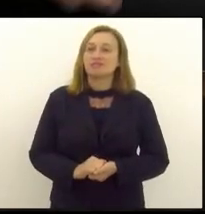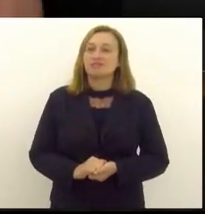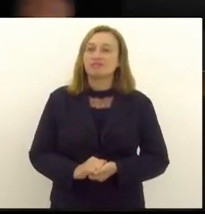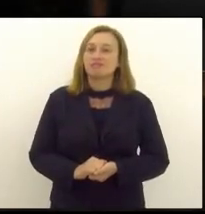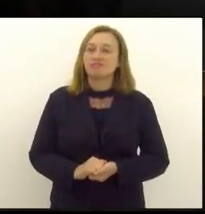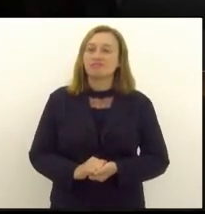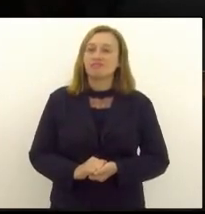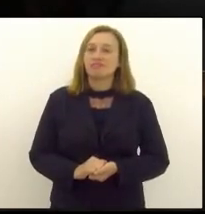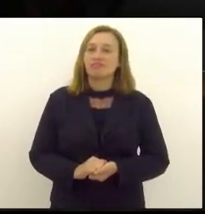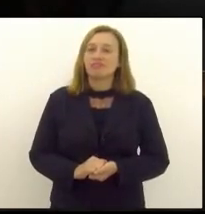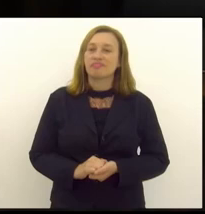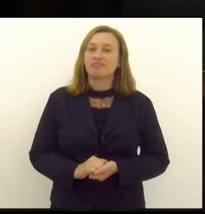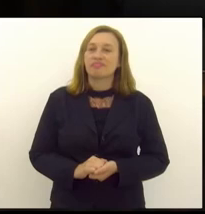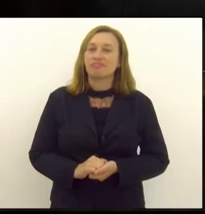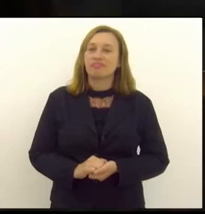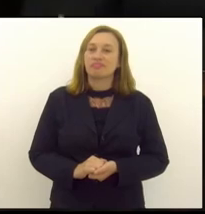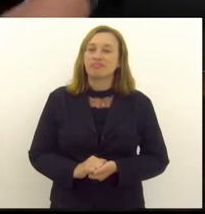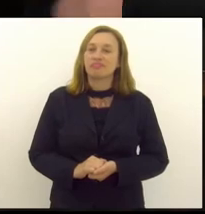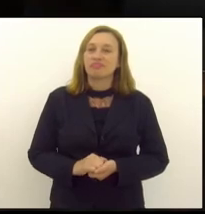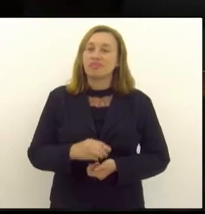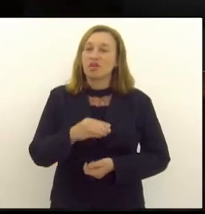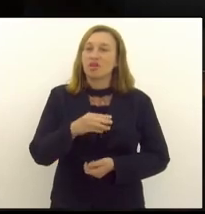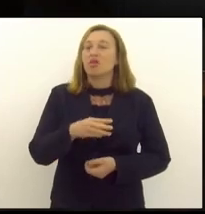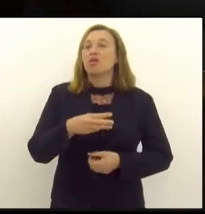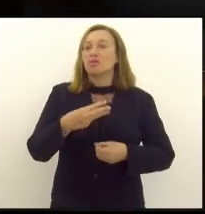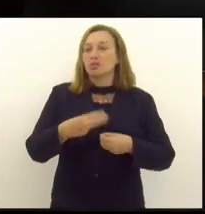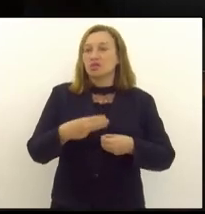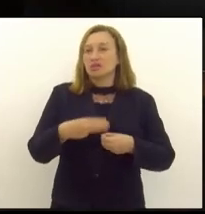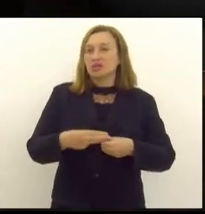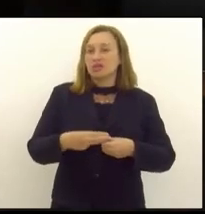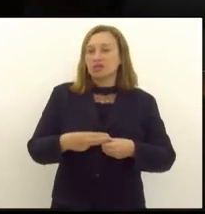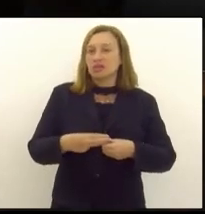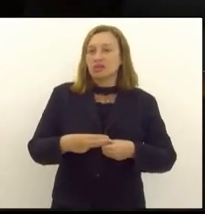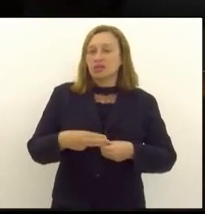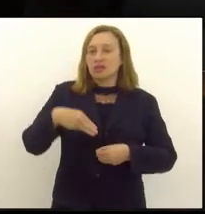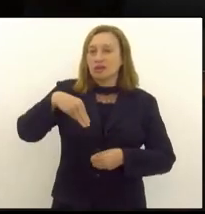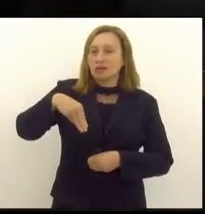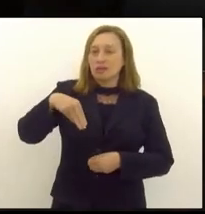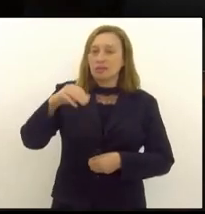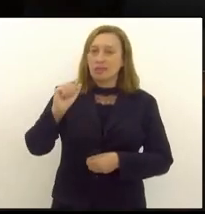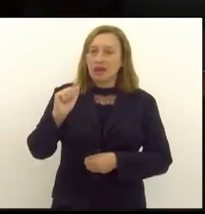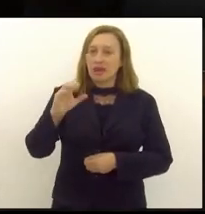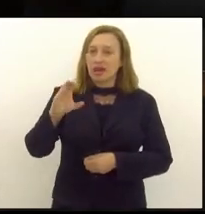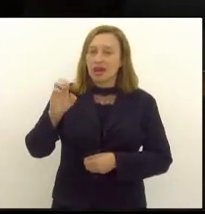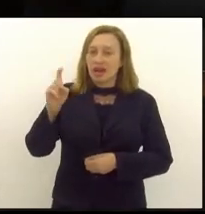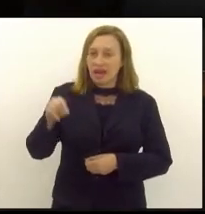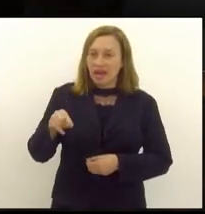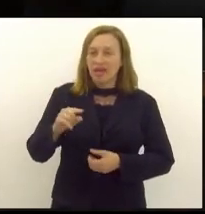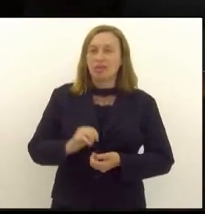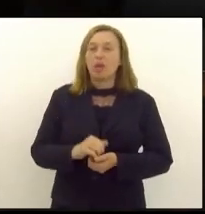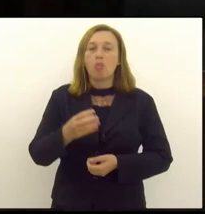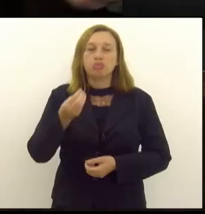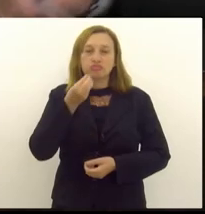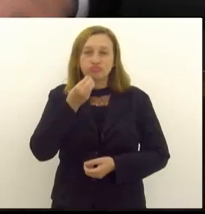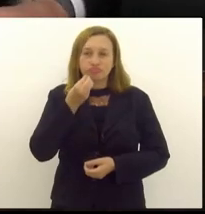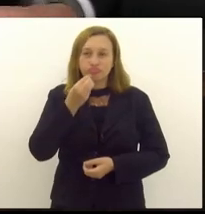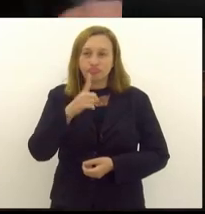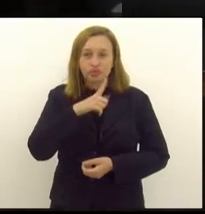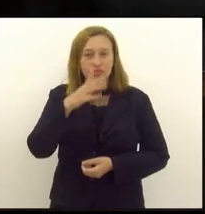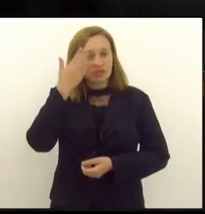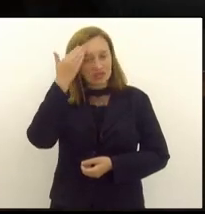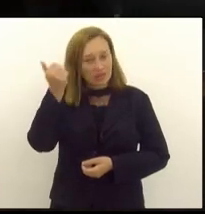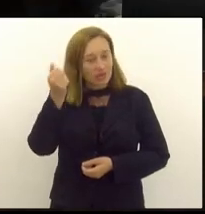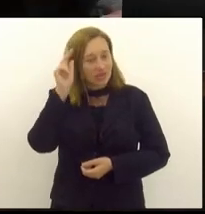doutora Cristina, lá do município de Macaé, eu tive a oportunidade de saber